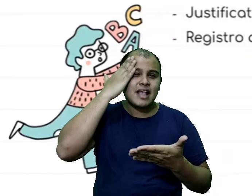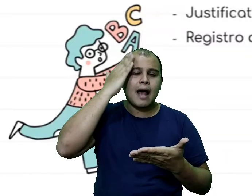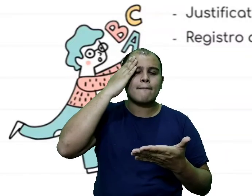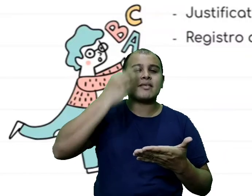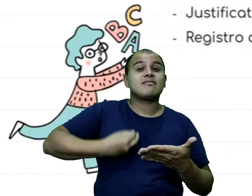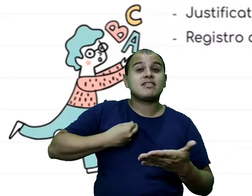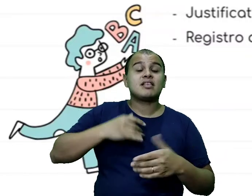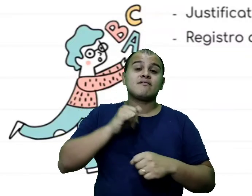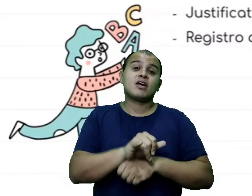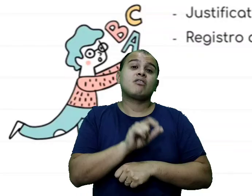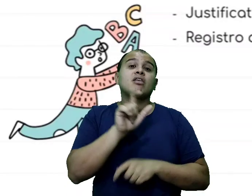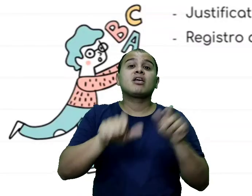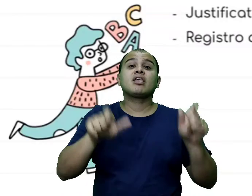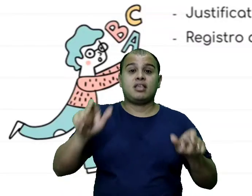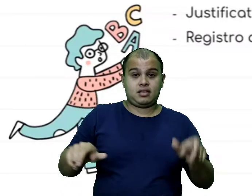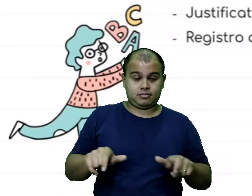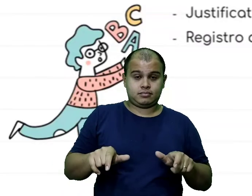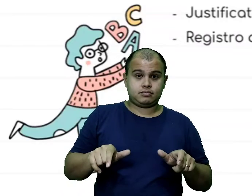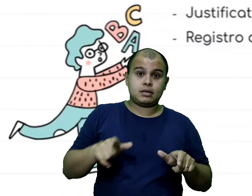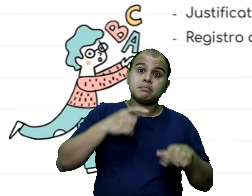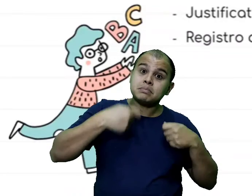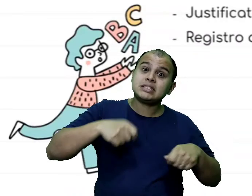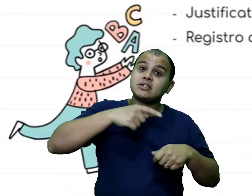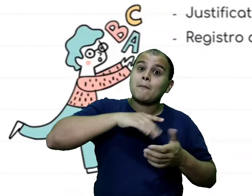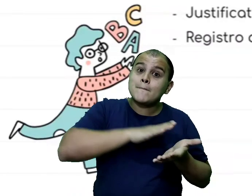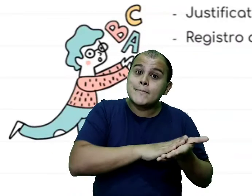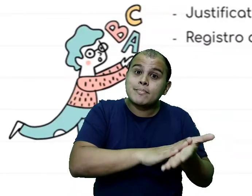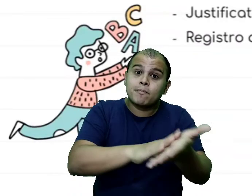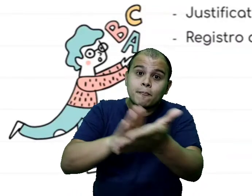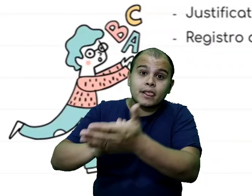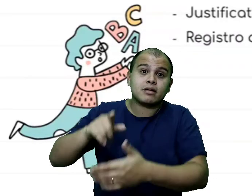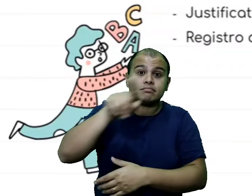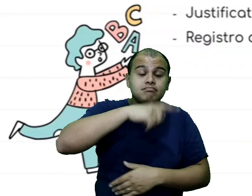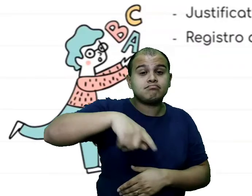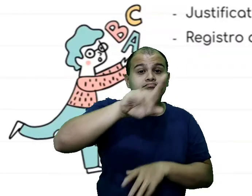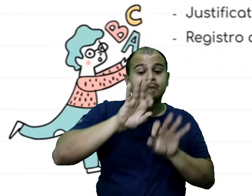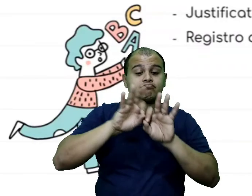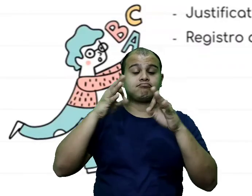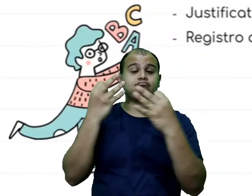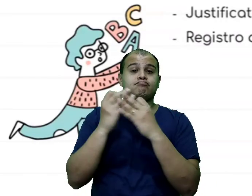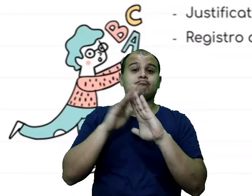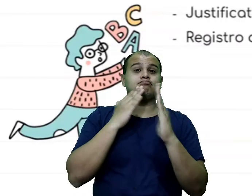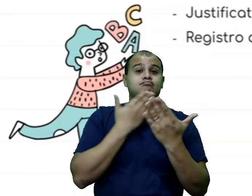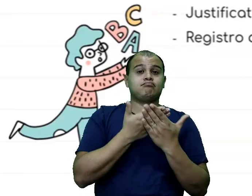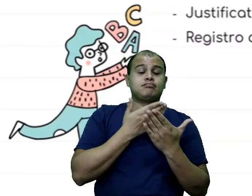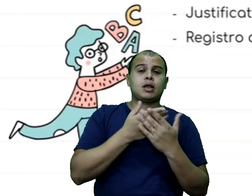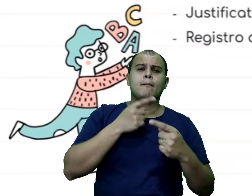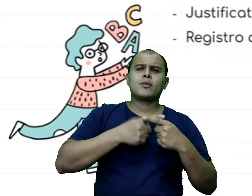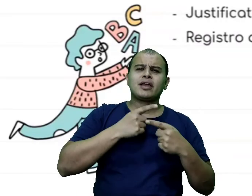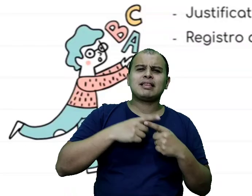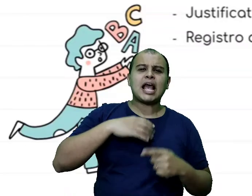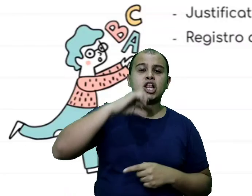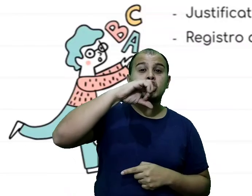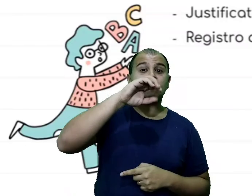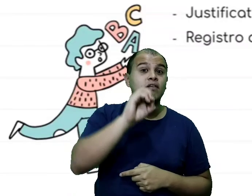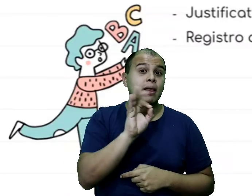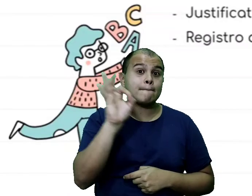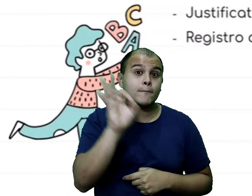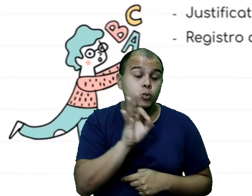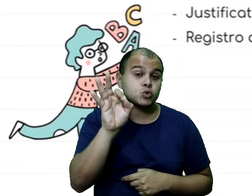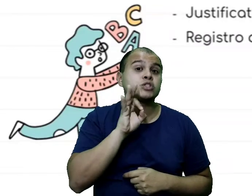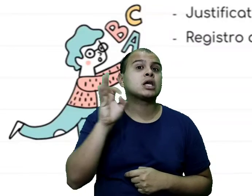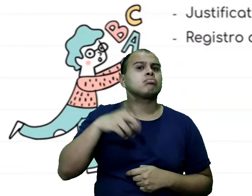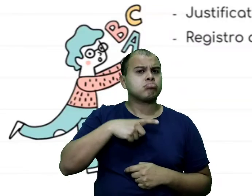quem está participando e quem não está. Então, assim, eu tenho que parabenizar as famílias do Nicolau, porque a gente tem 90% das famílias